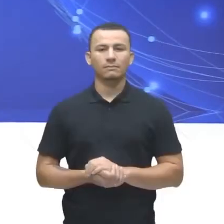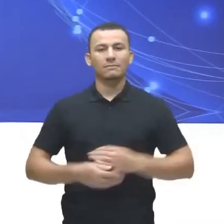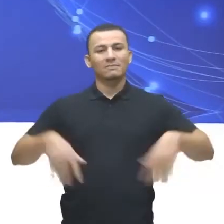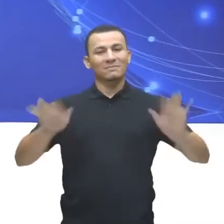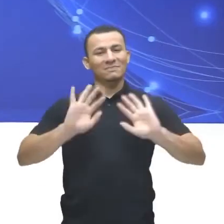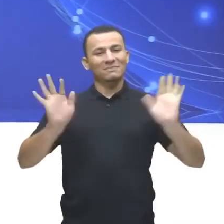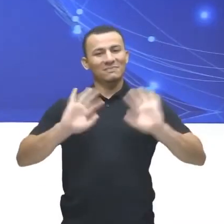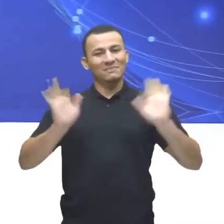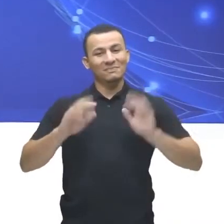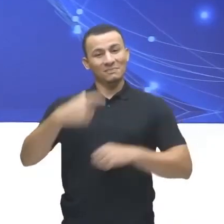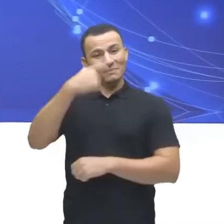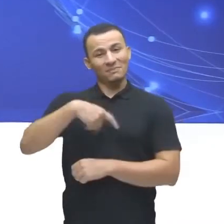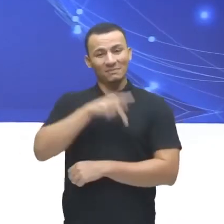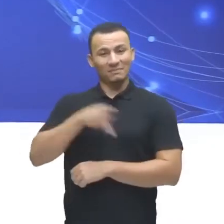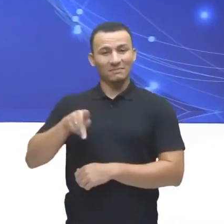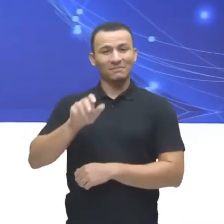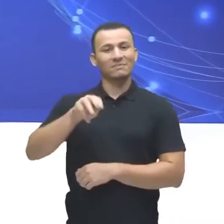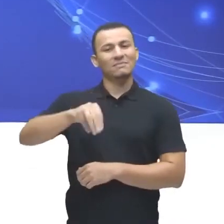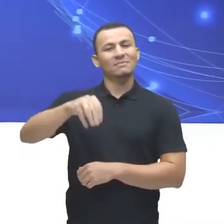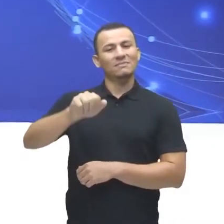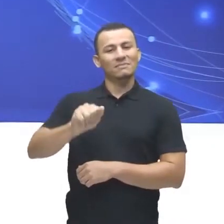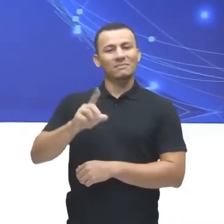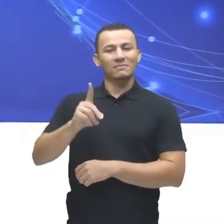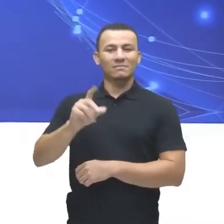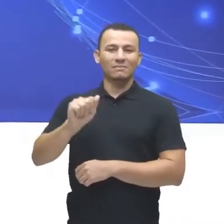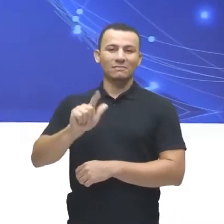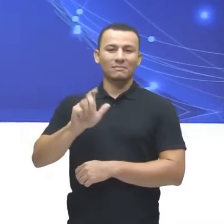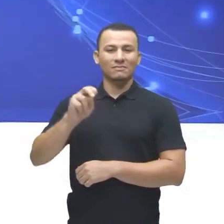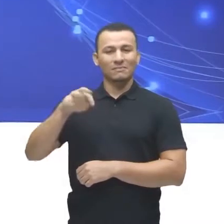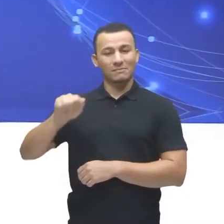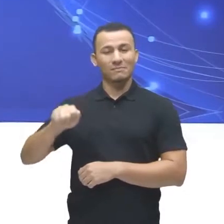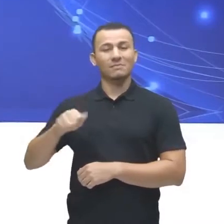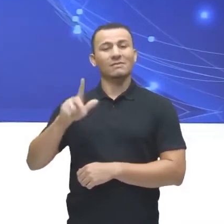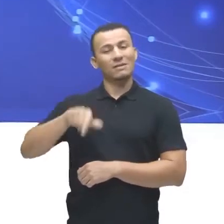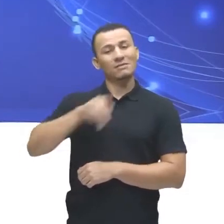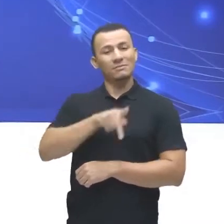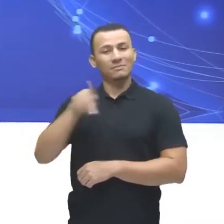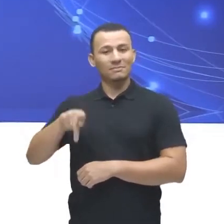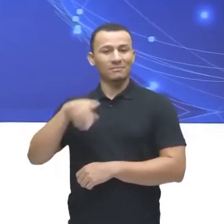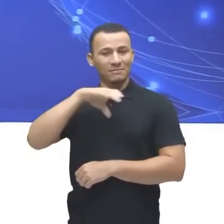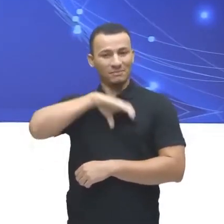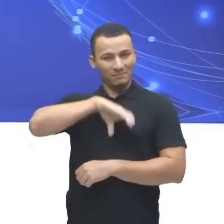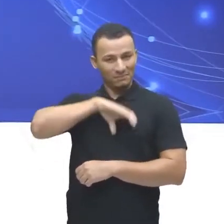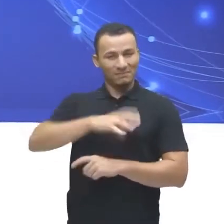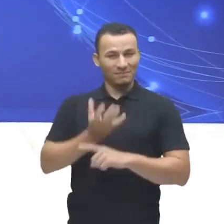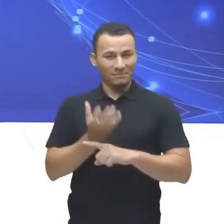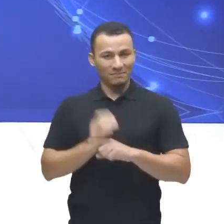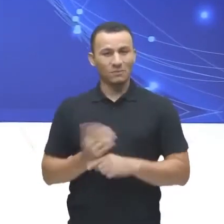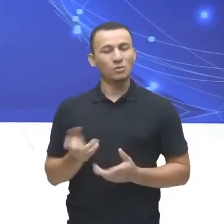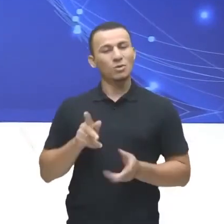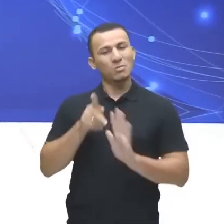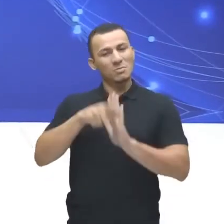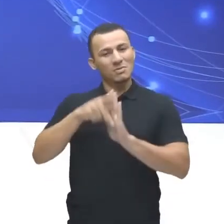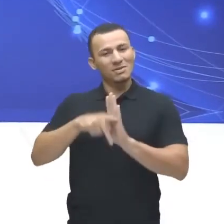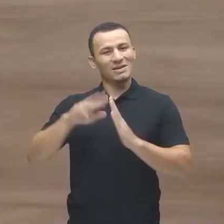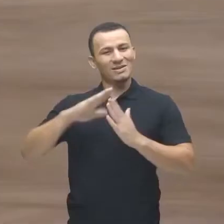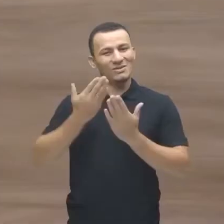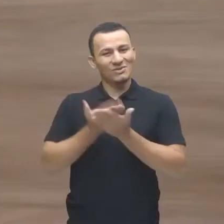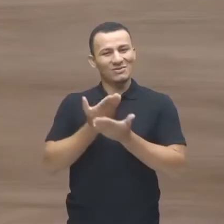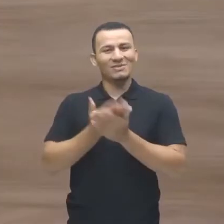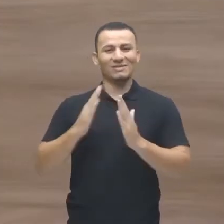Olá, sou professora Madalena, professora de língua portuguesa e hoje nós vamos para mais uma aula do projeto Aula em Casa. Vamos